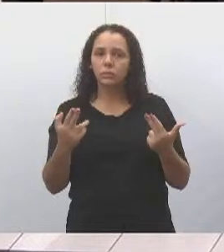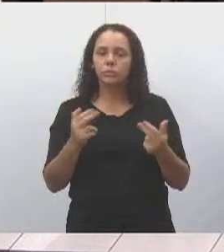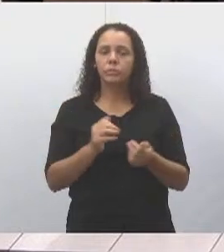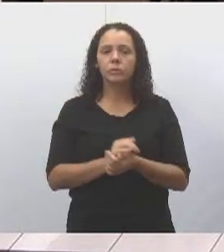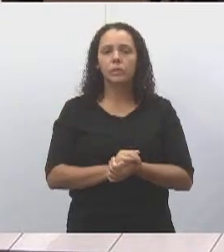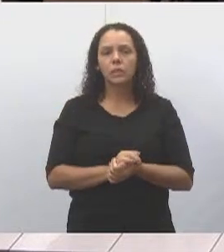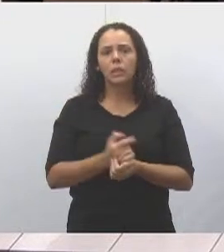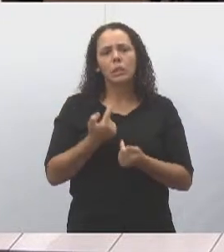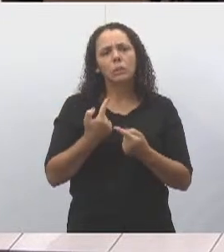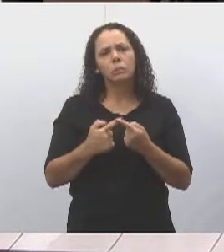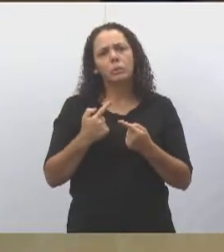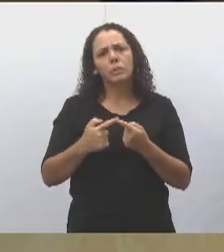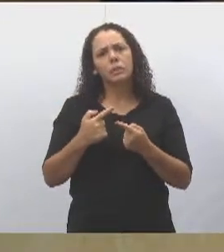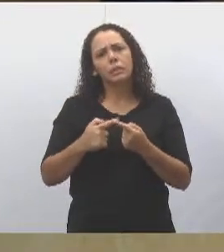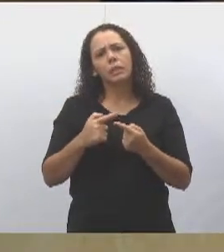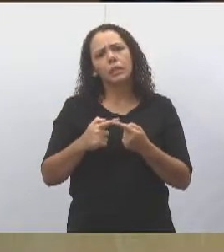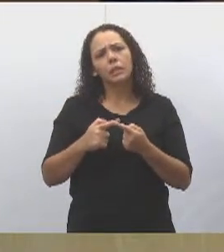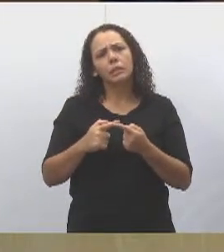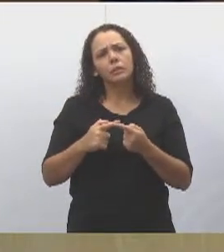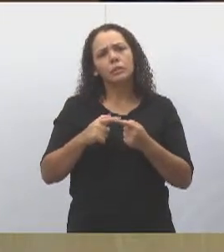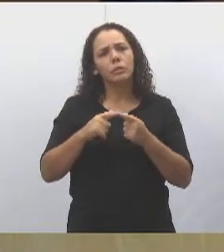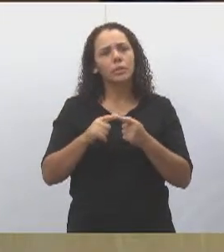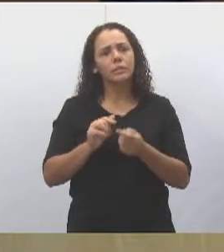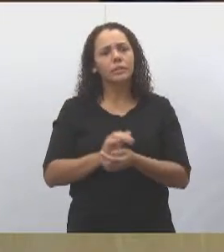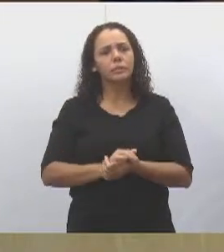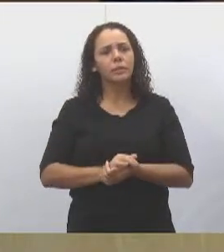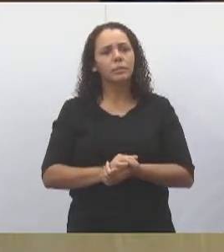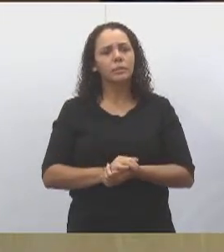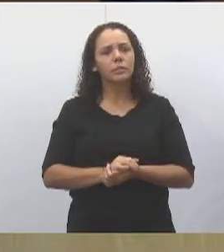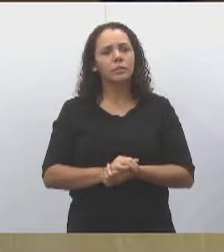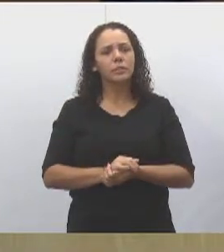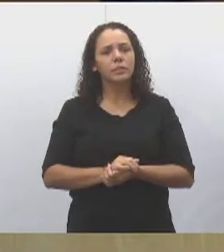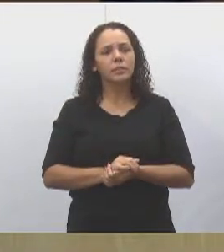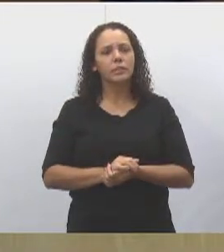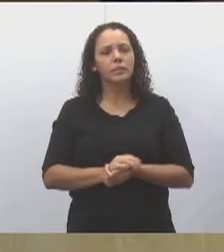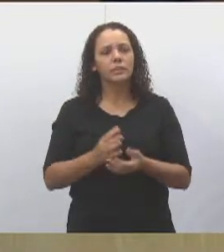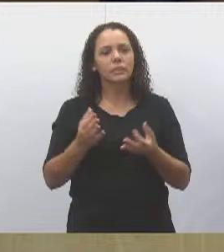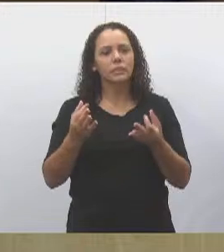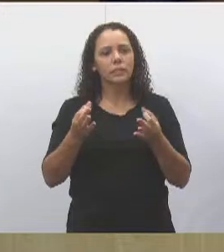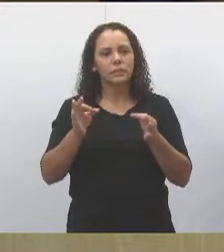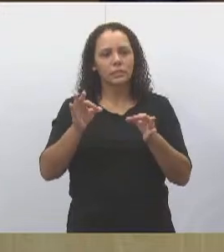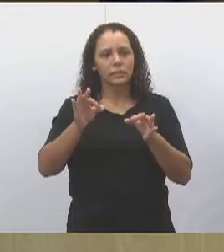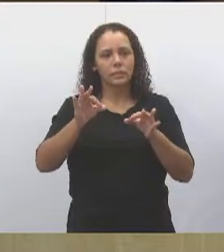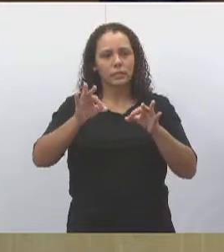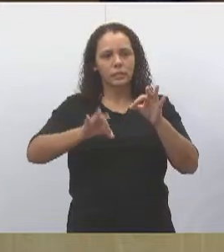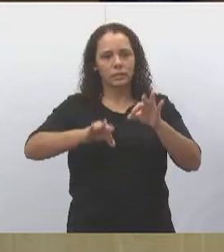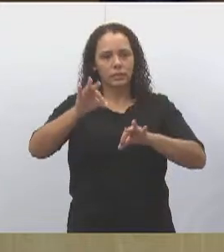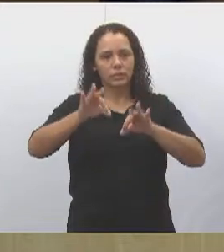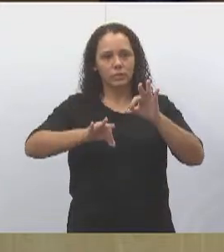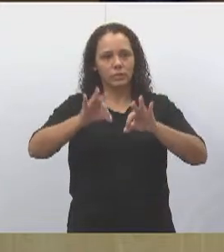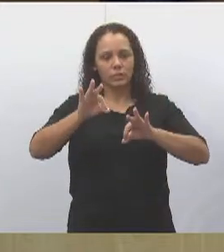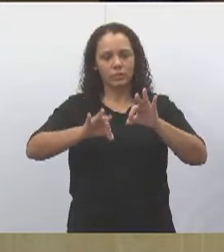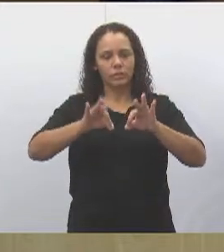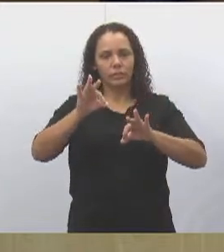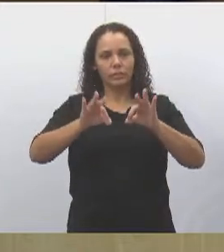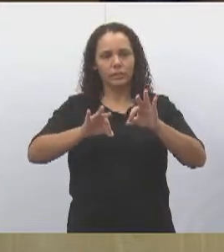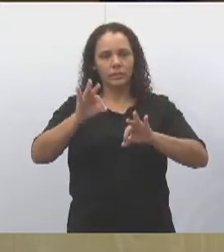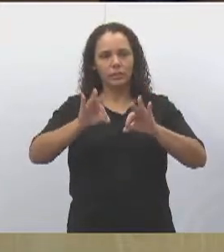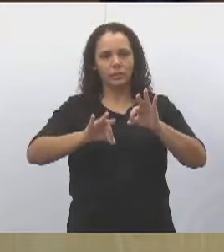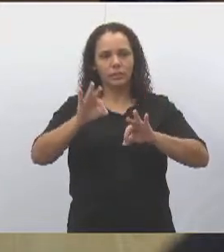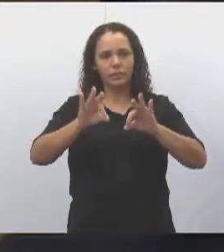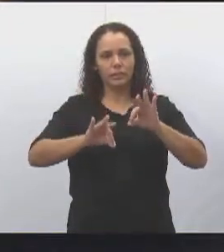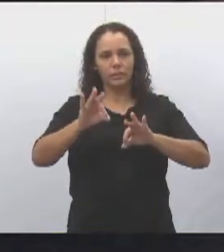Por que foram cortadas as oficinas nesse ano? Por que foram cortadas 1.000 cirurgias do